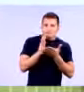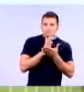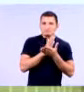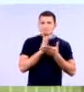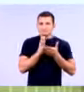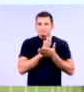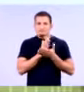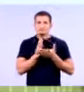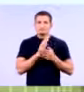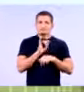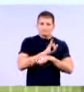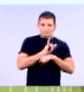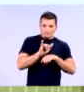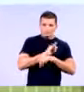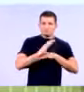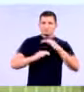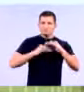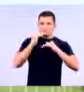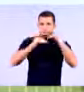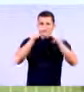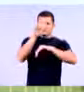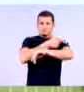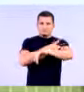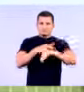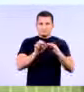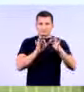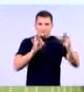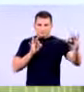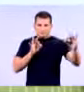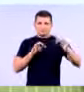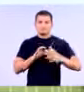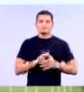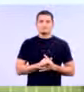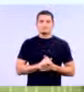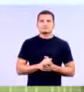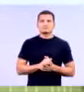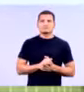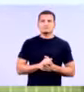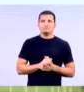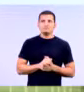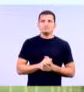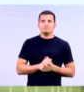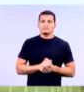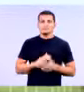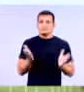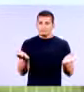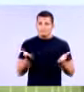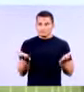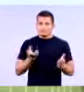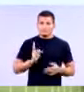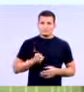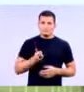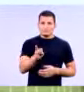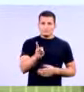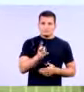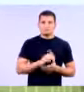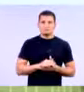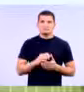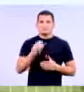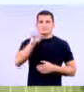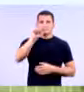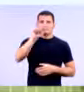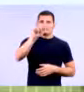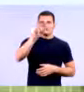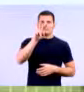algumas formas na evolução da educação à distância. E para a gente continuar, o nosso ambiente virtual,